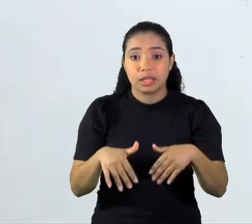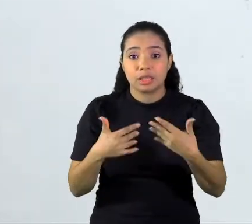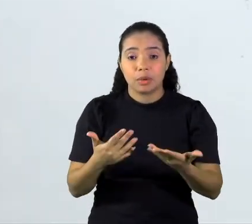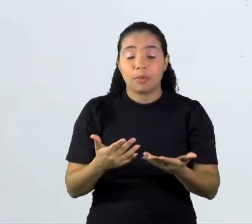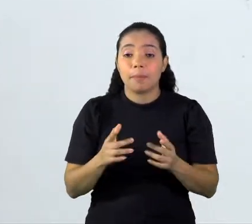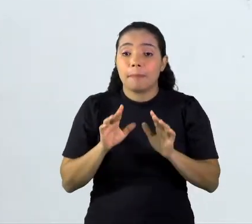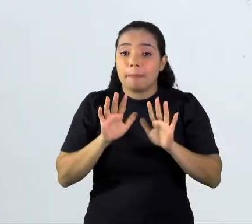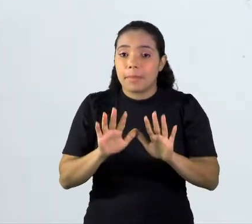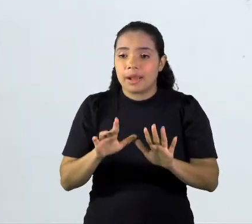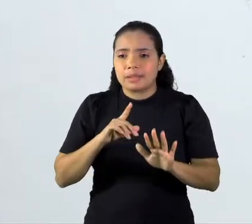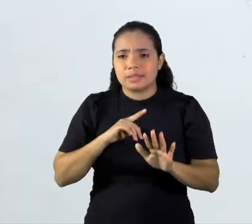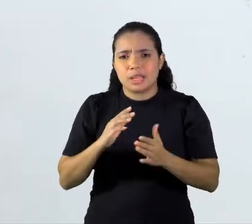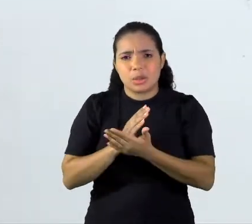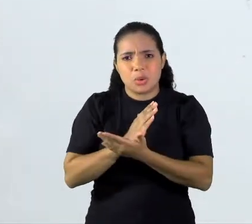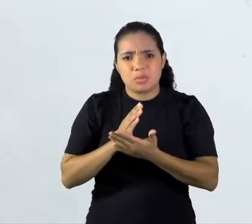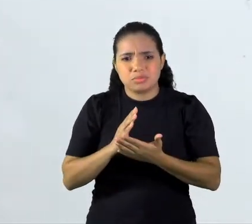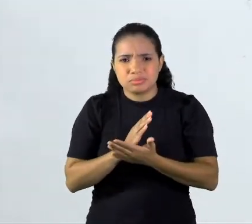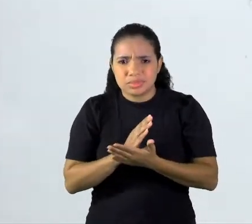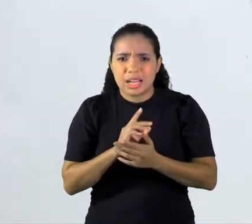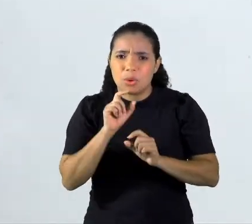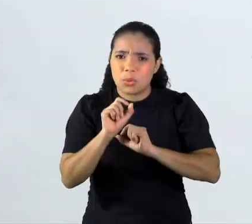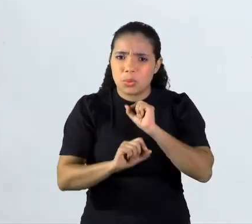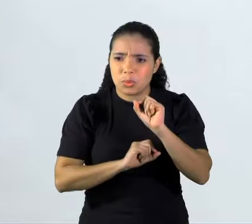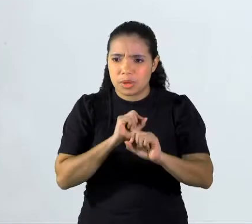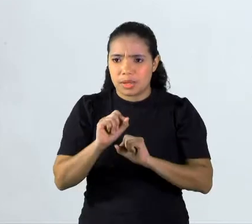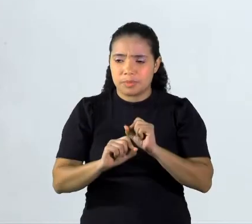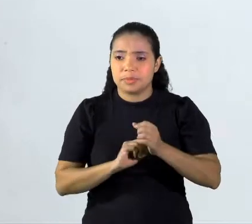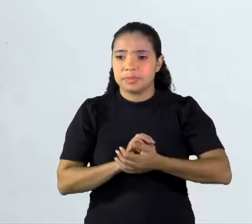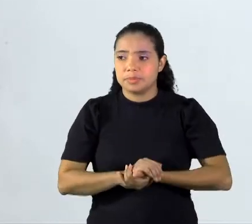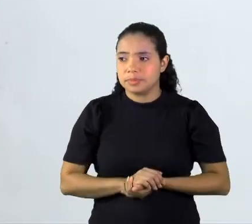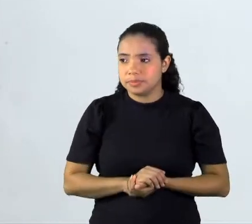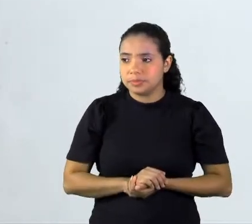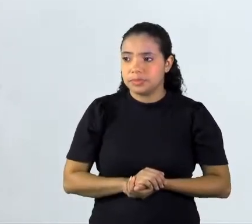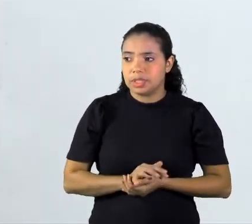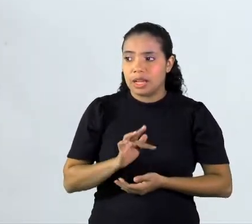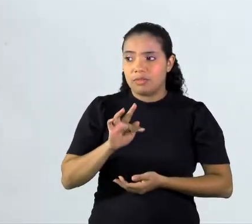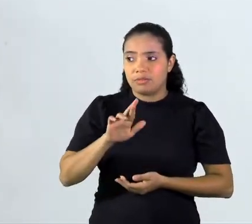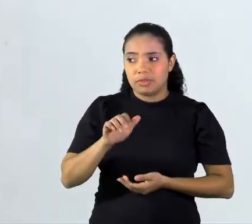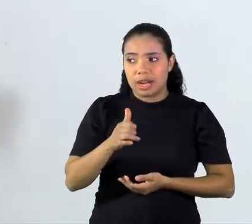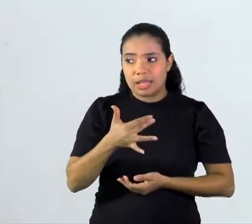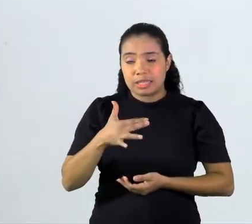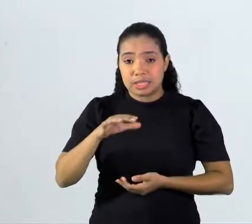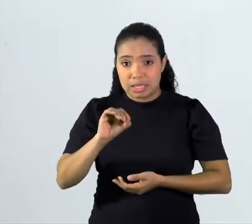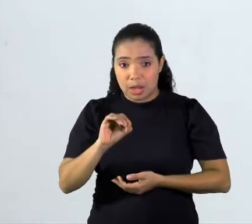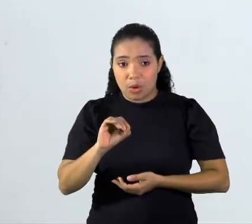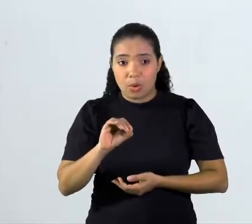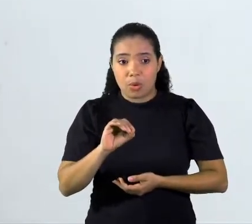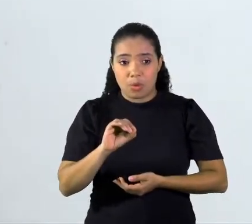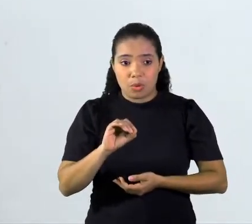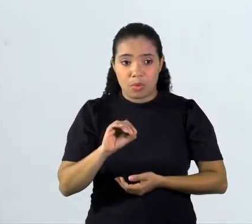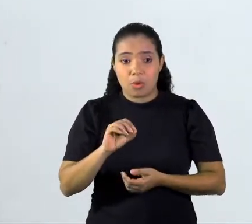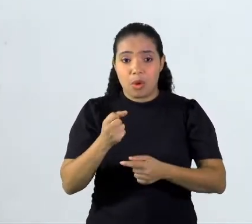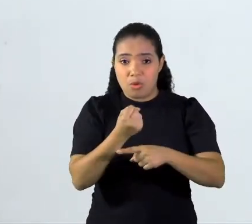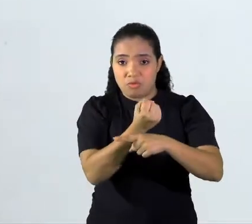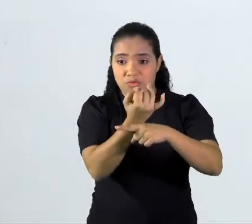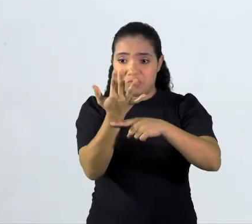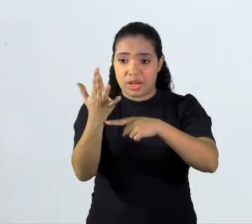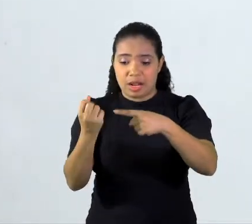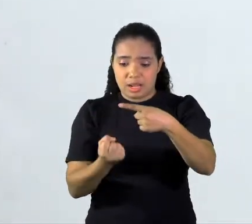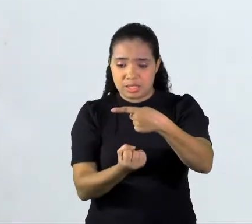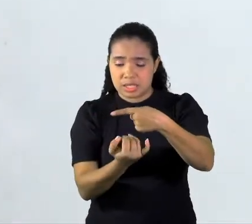que normalmente incomoda o meu aluno, que é o quê? Fração, né? Tem uma síndrome chamada